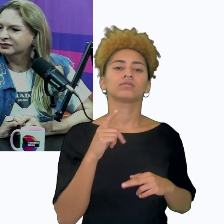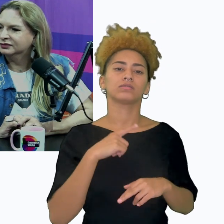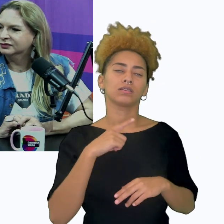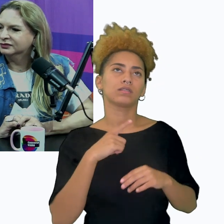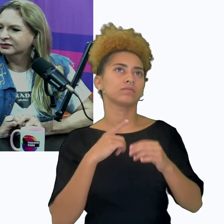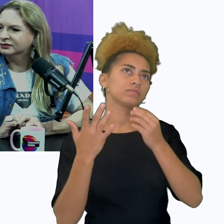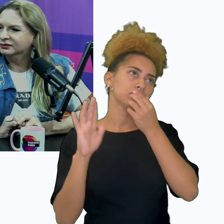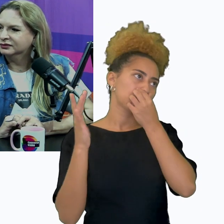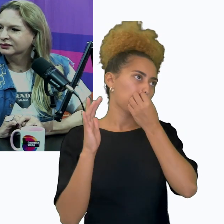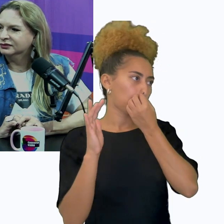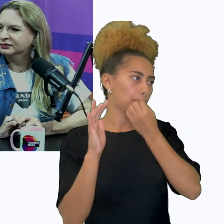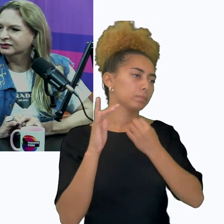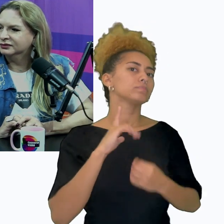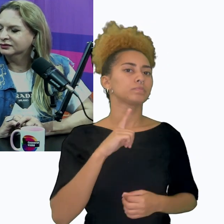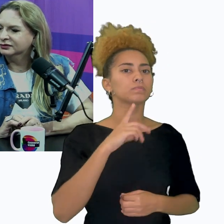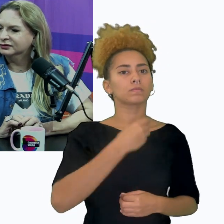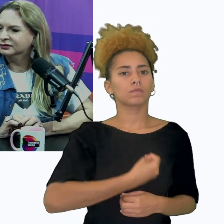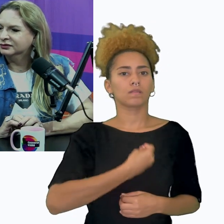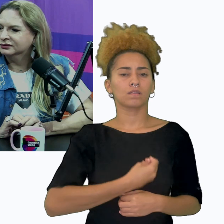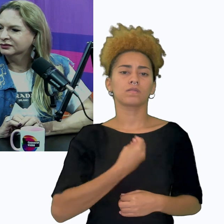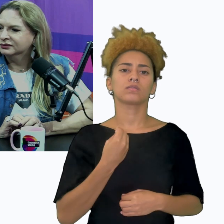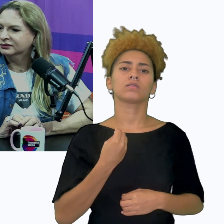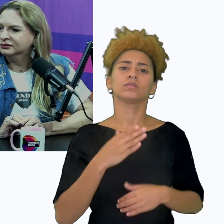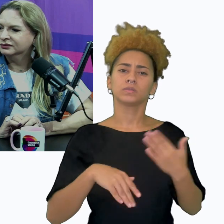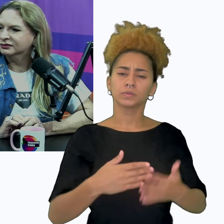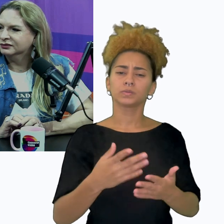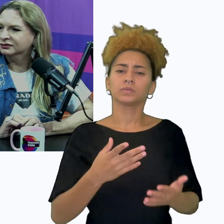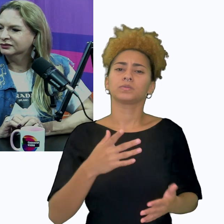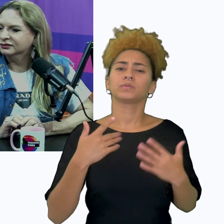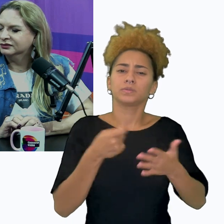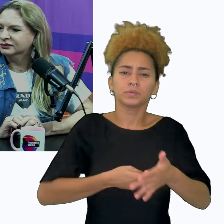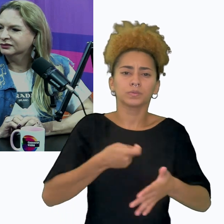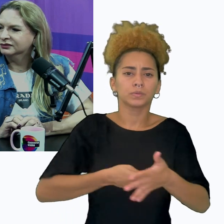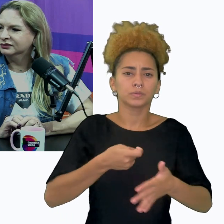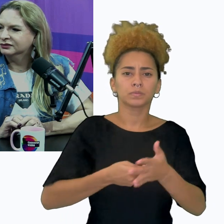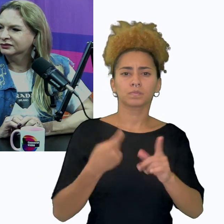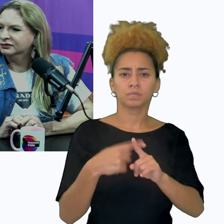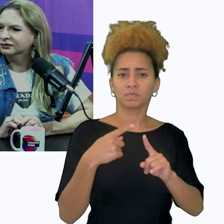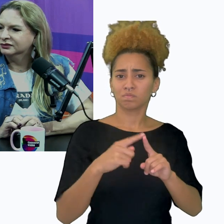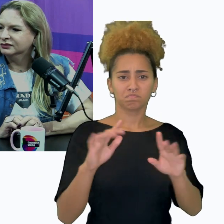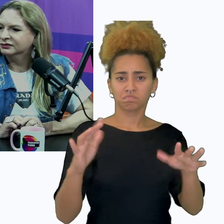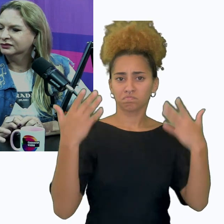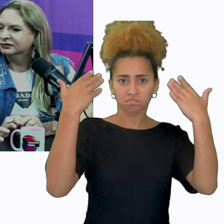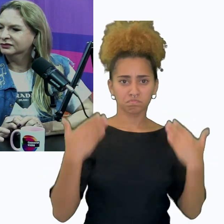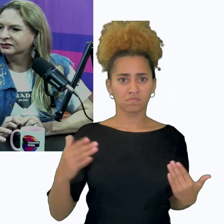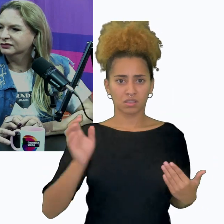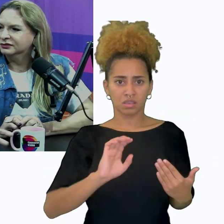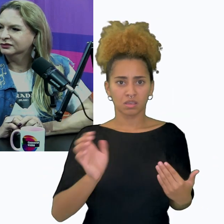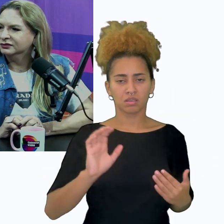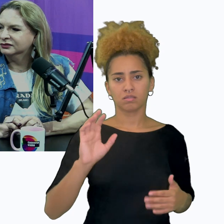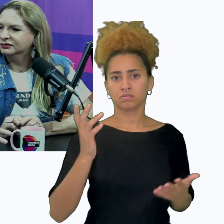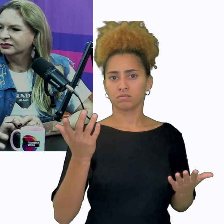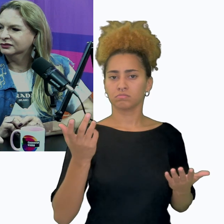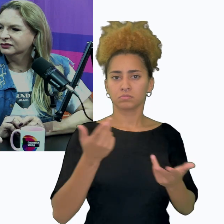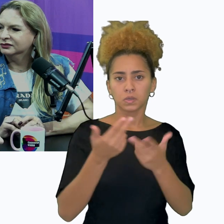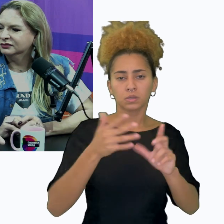quando foi essa destruição da vida da gente apanhar, a gente passar por tudo isso por ser homossexual, por